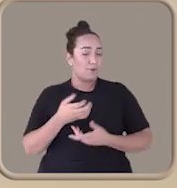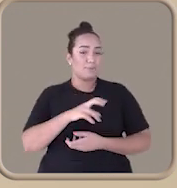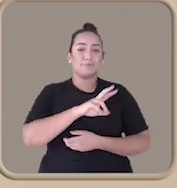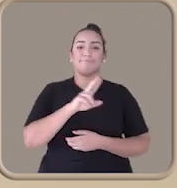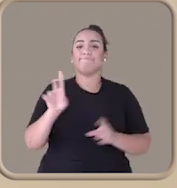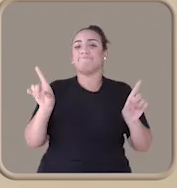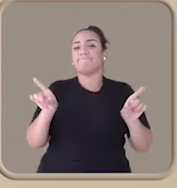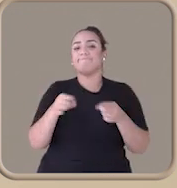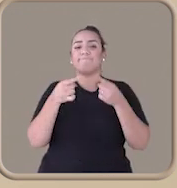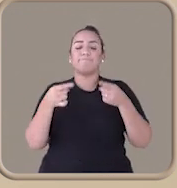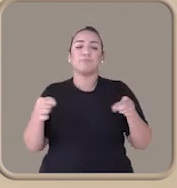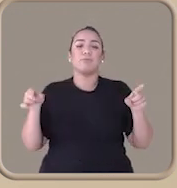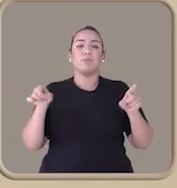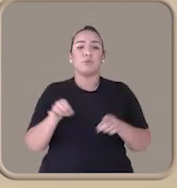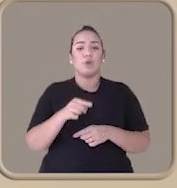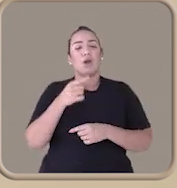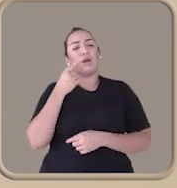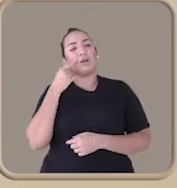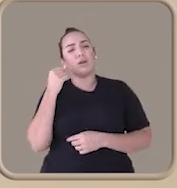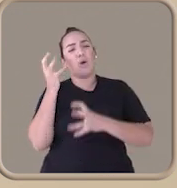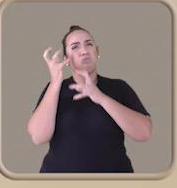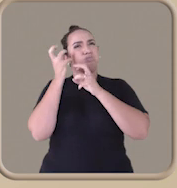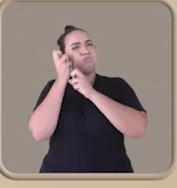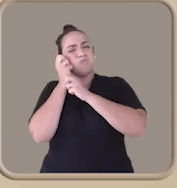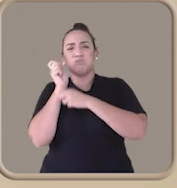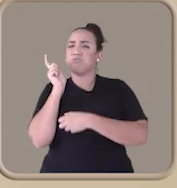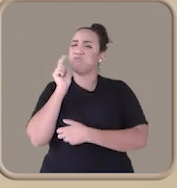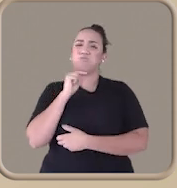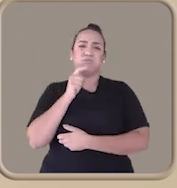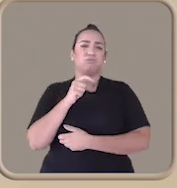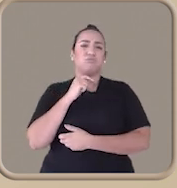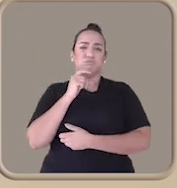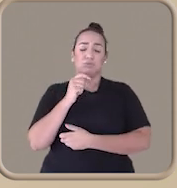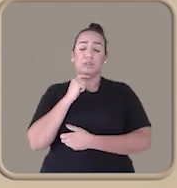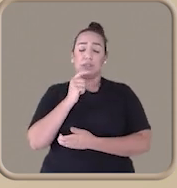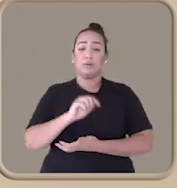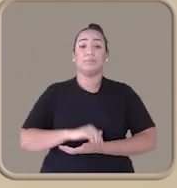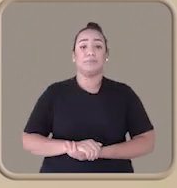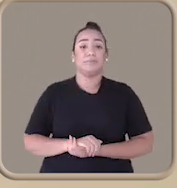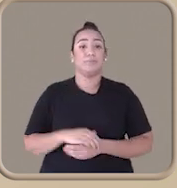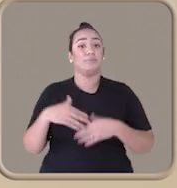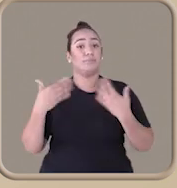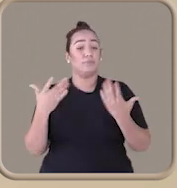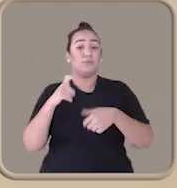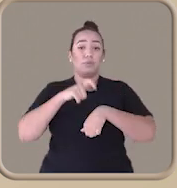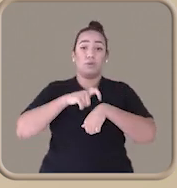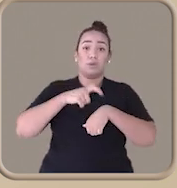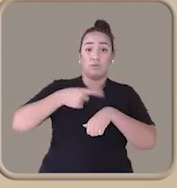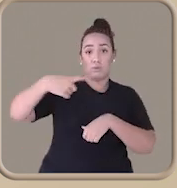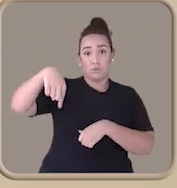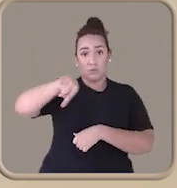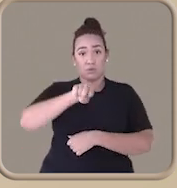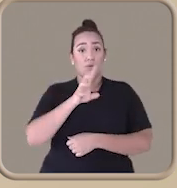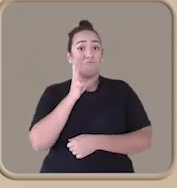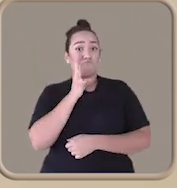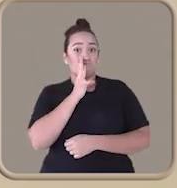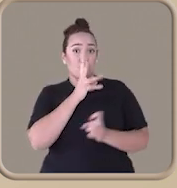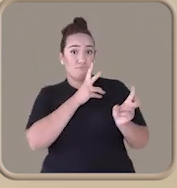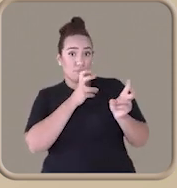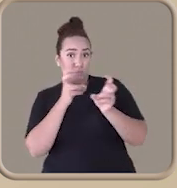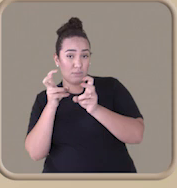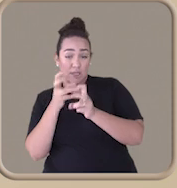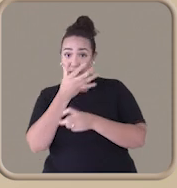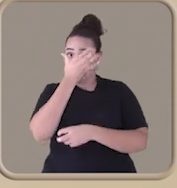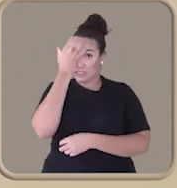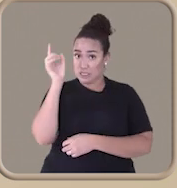para Ninar o Gato com Insônia, escrito por Sérgio Caparelli. E então, vou dar um tempo para você observar. Não se